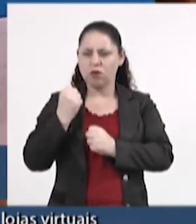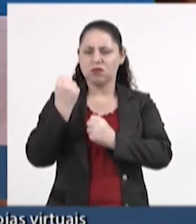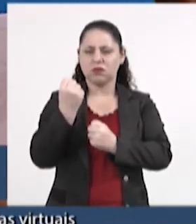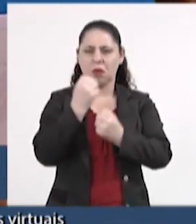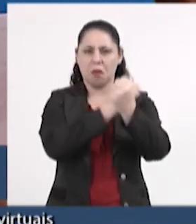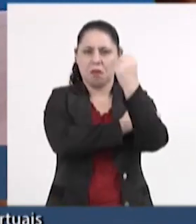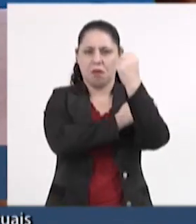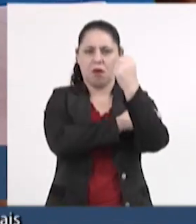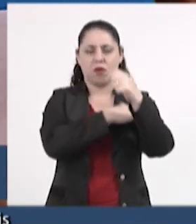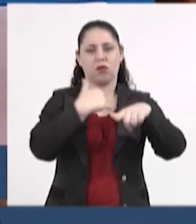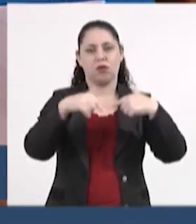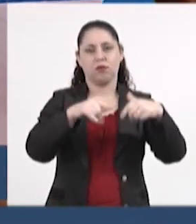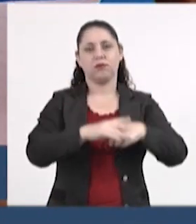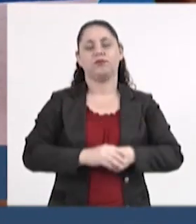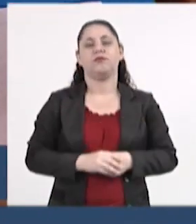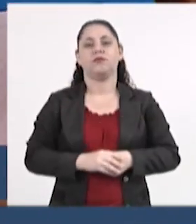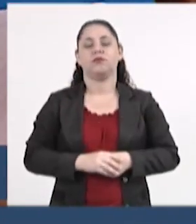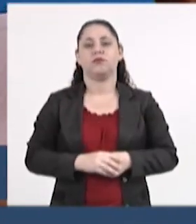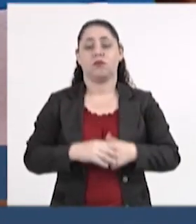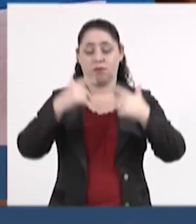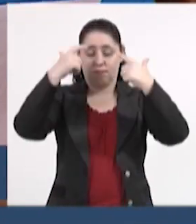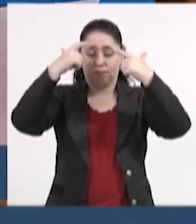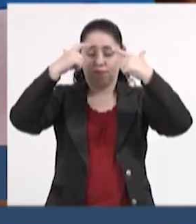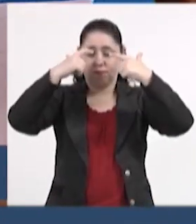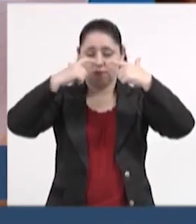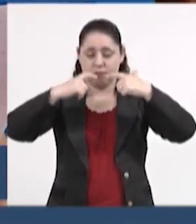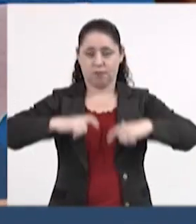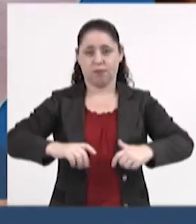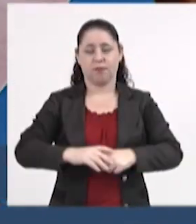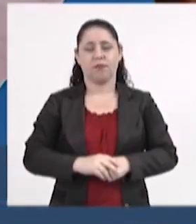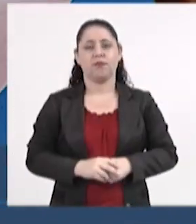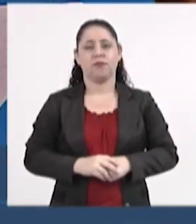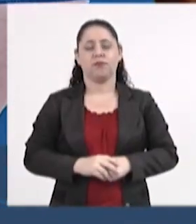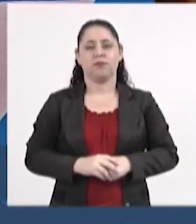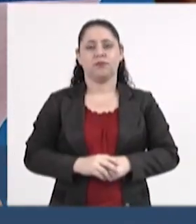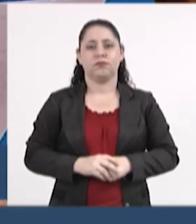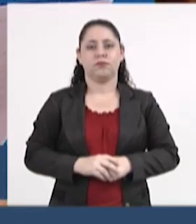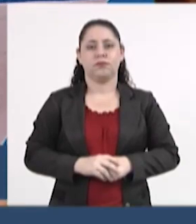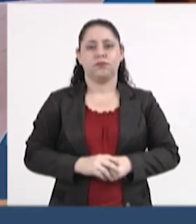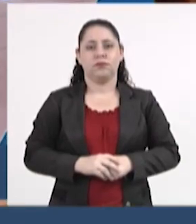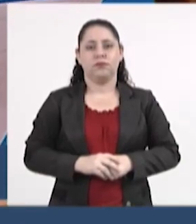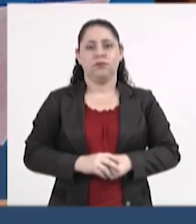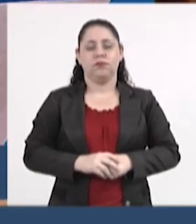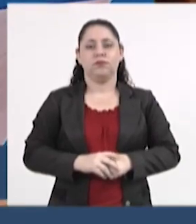trabalho dos nossos corpos que se sustentam.